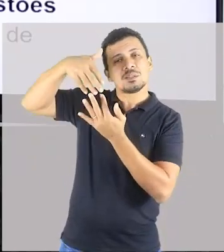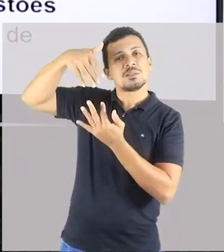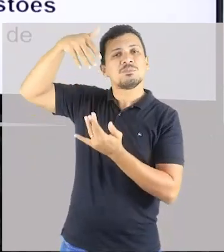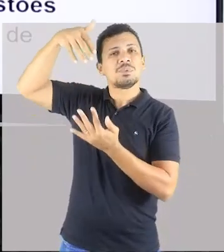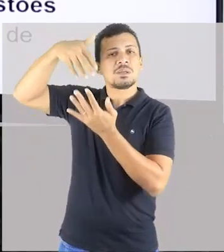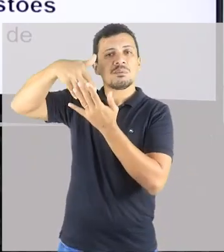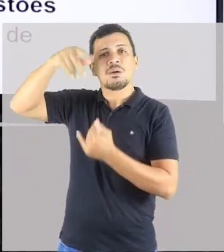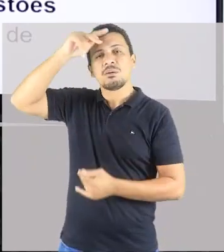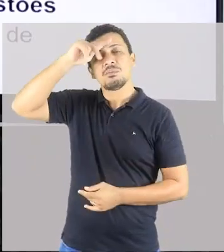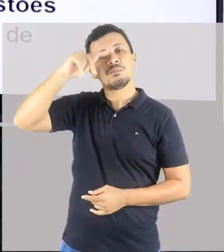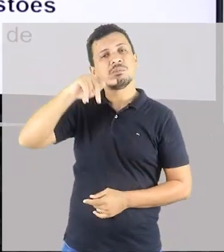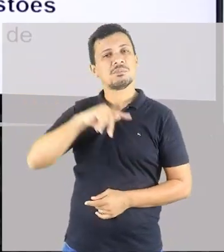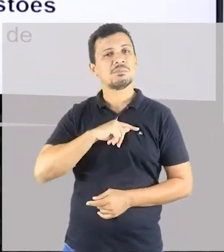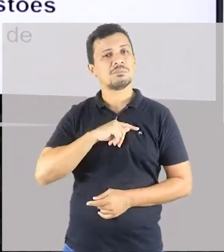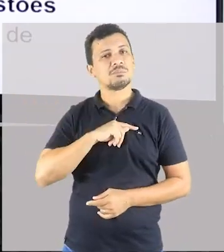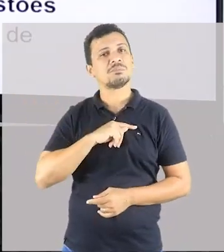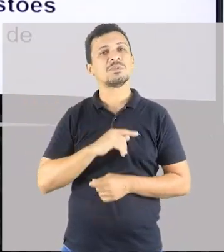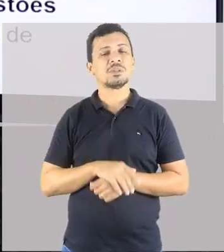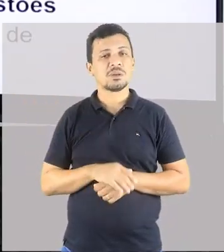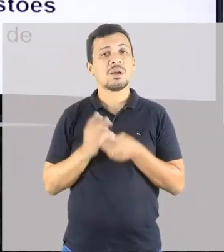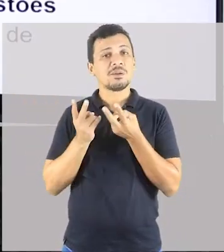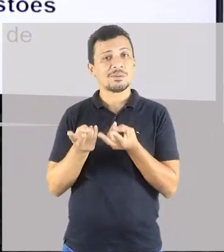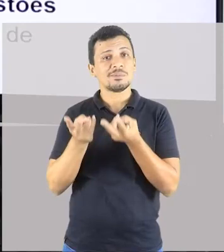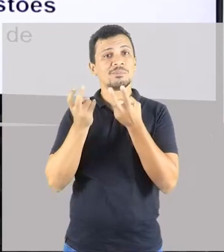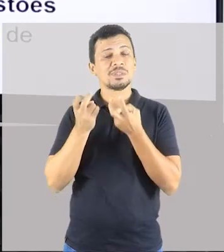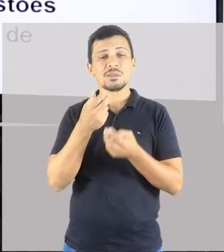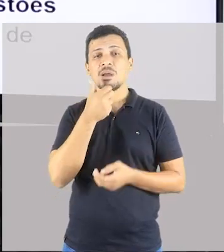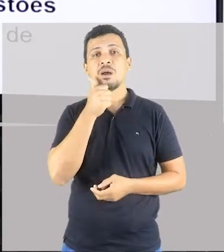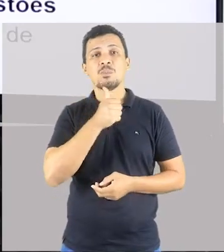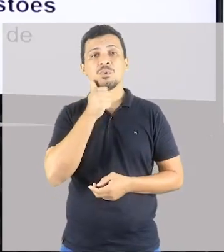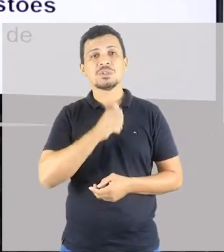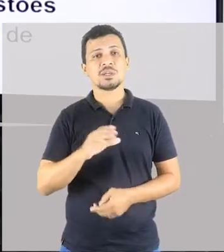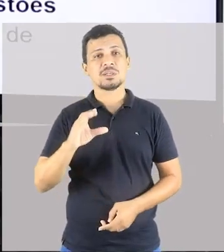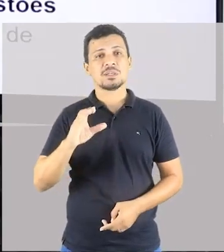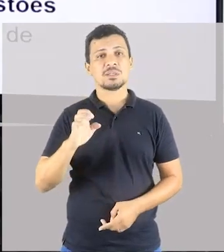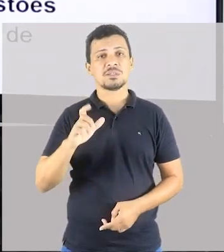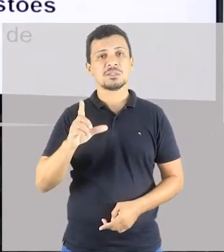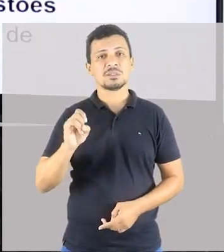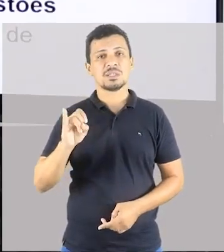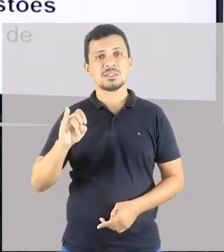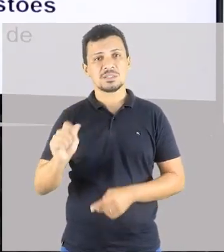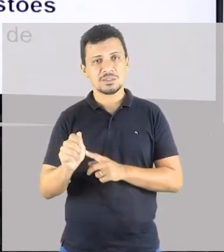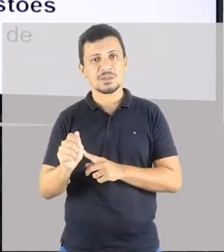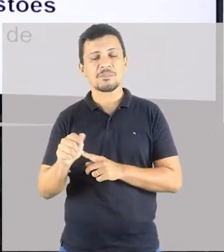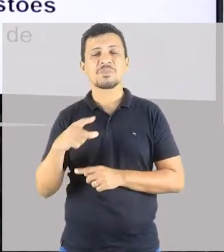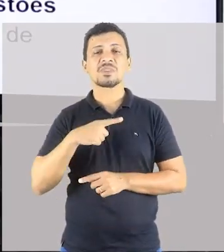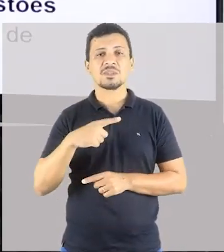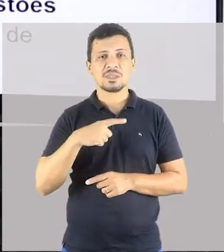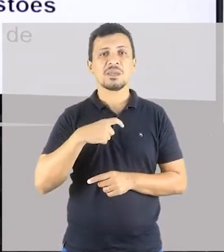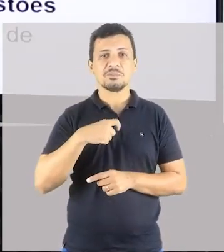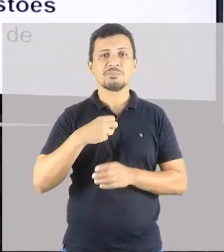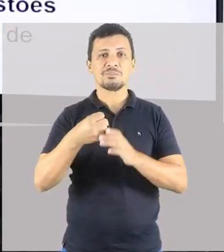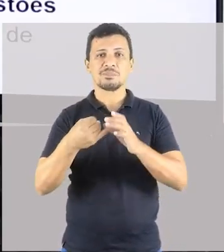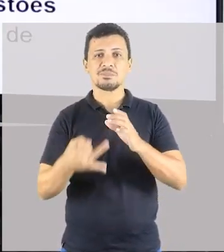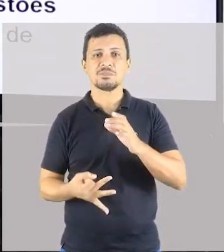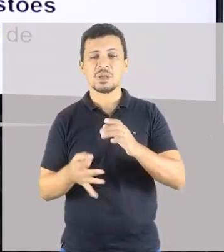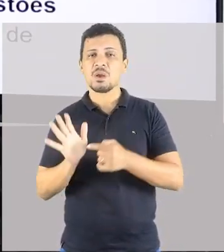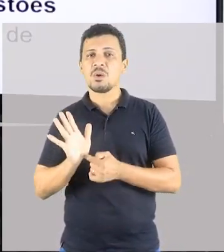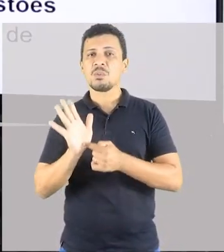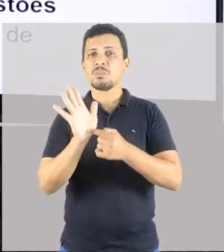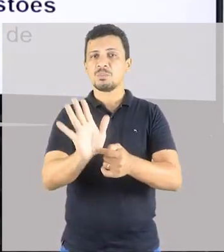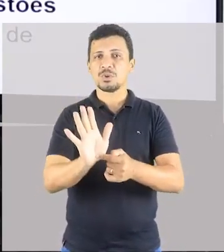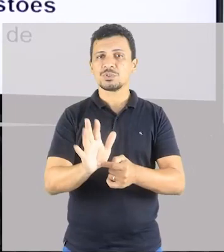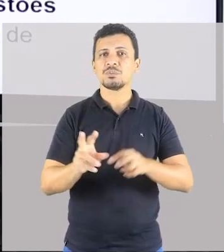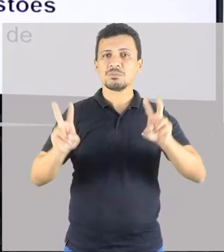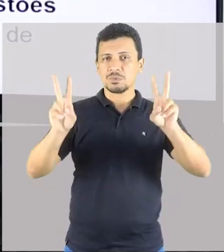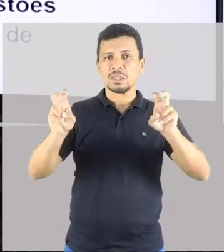da espiritualidade. Certo? Nós vamos ver Cecília Meirelles tem essa característica, né? Ela traz sempre essa questão